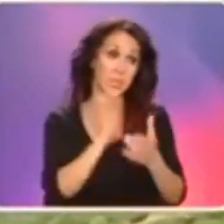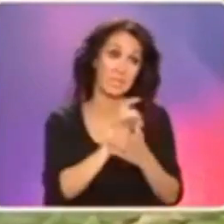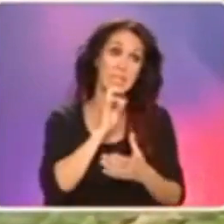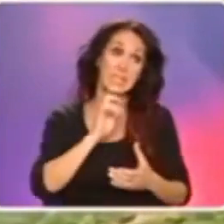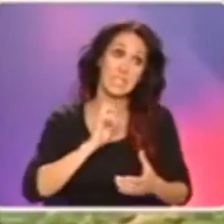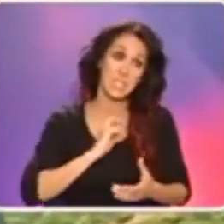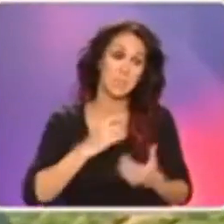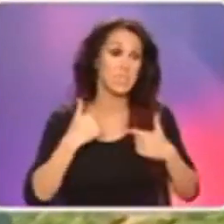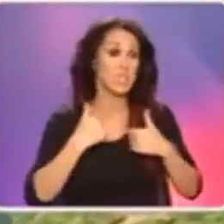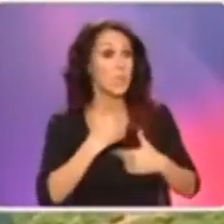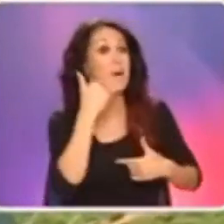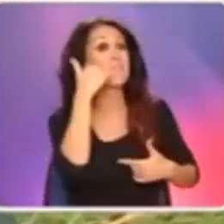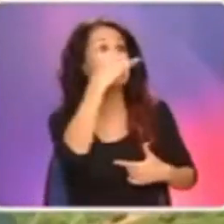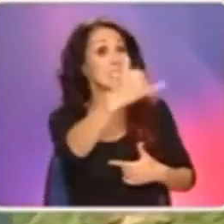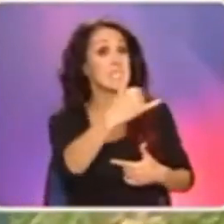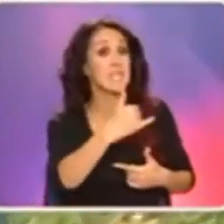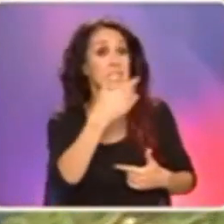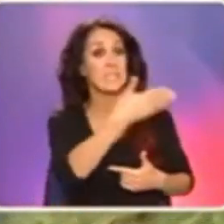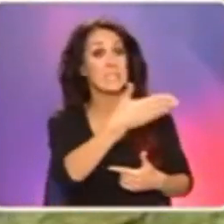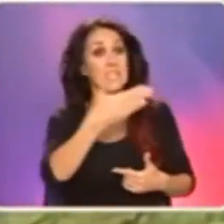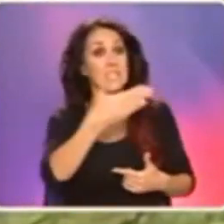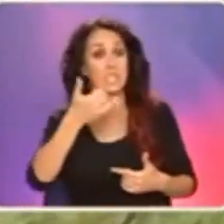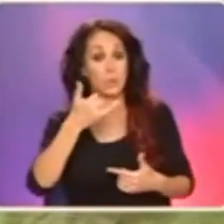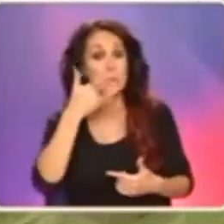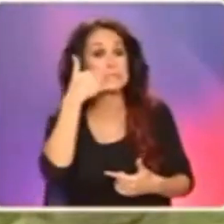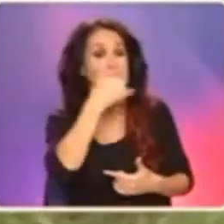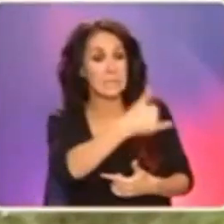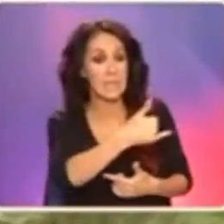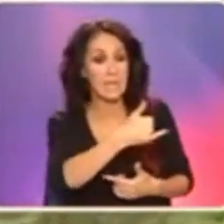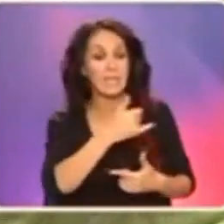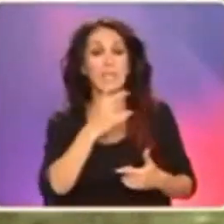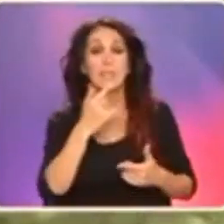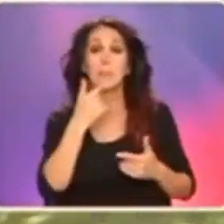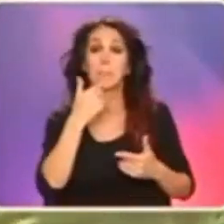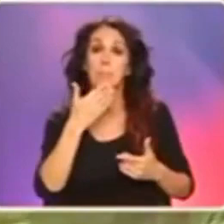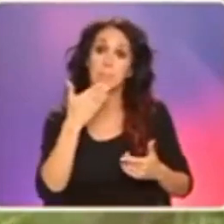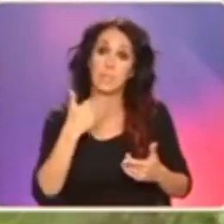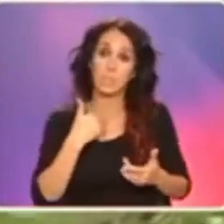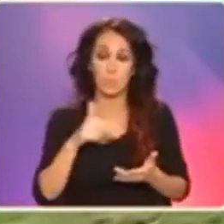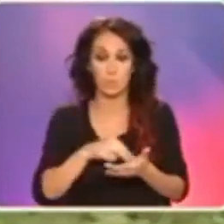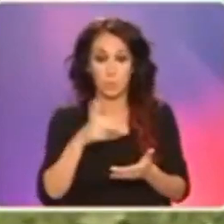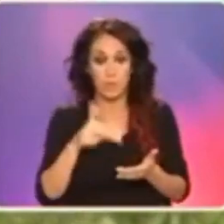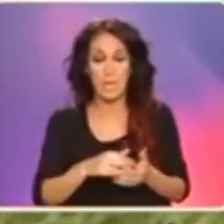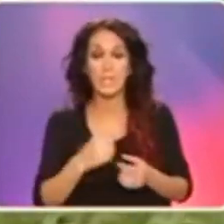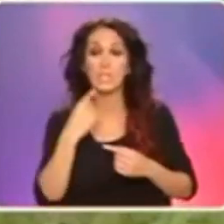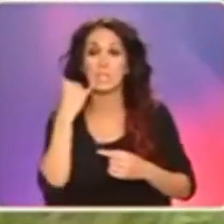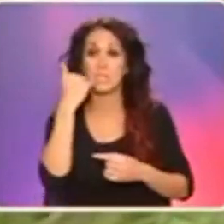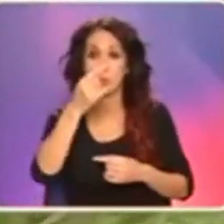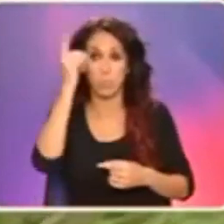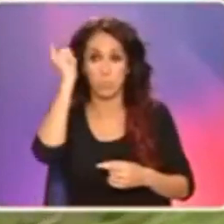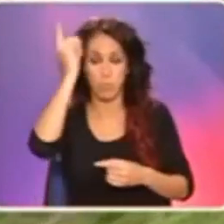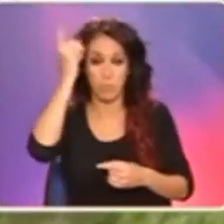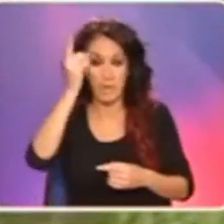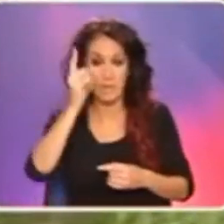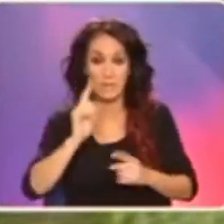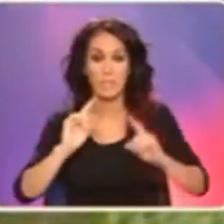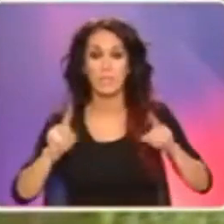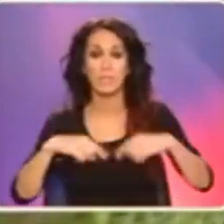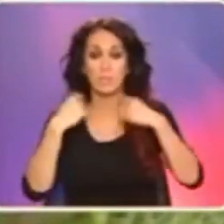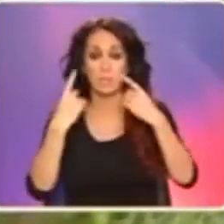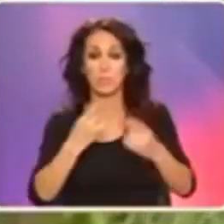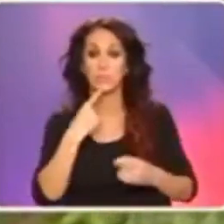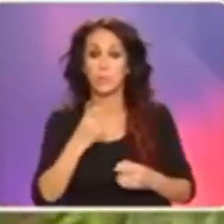aconteceu. Eu liguei ao 112, o 112 mandou-me esperar, ligou aos bombeiros, os bombeiros perguntaram-me